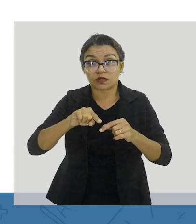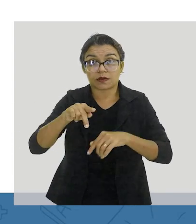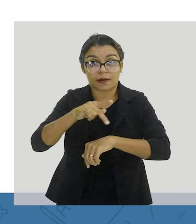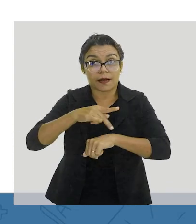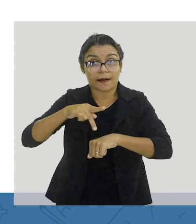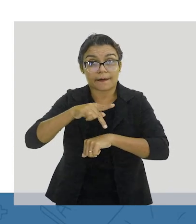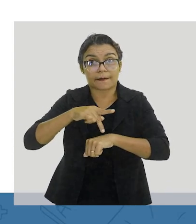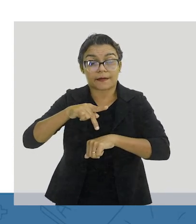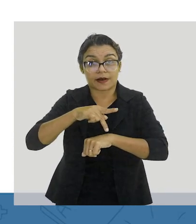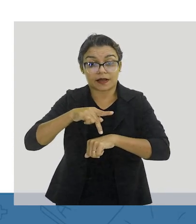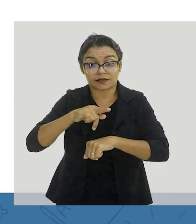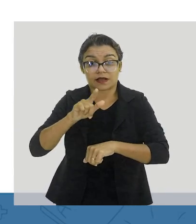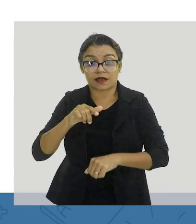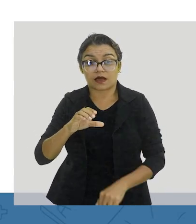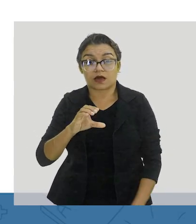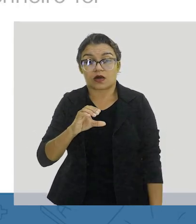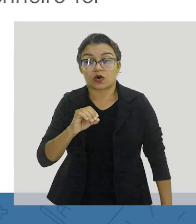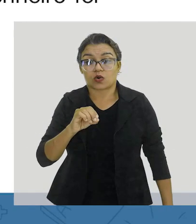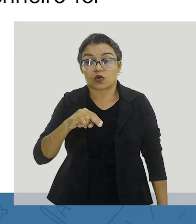são concêntricos.